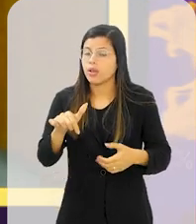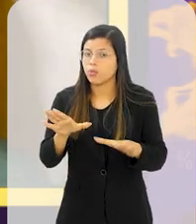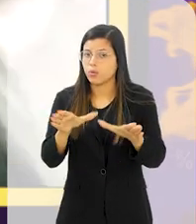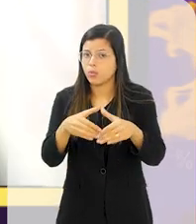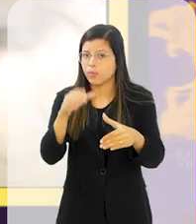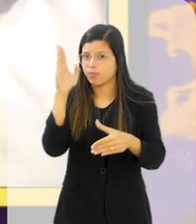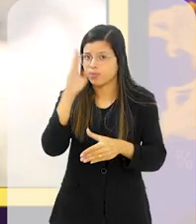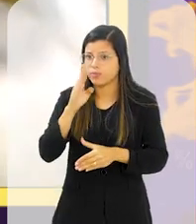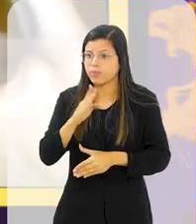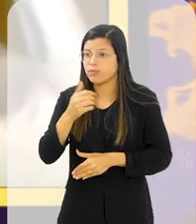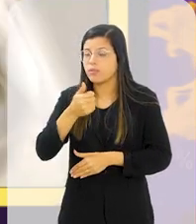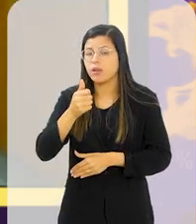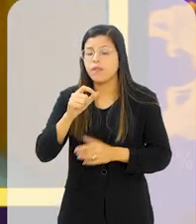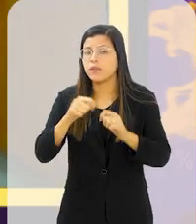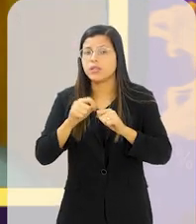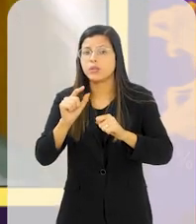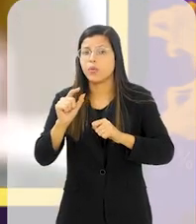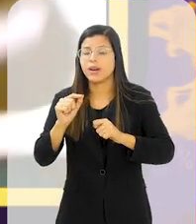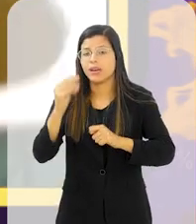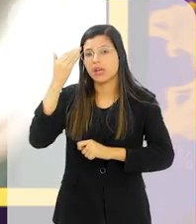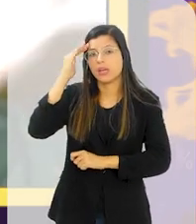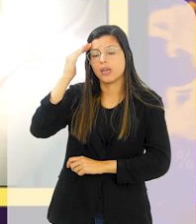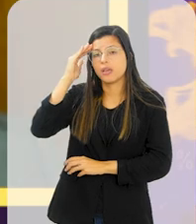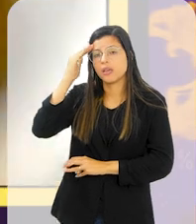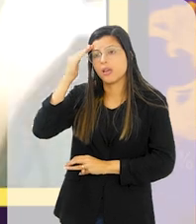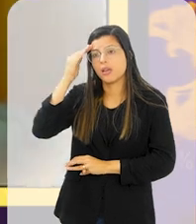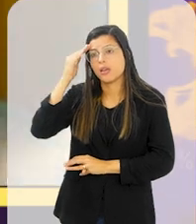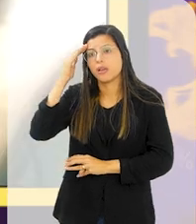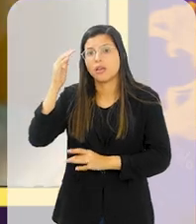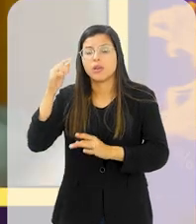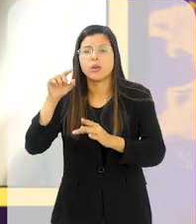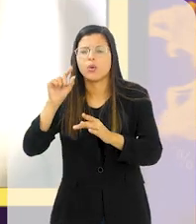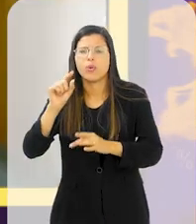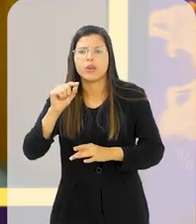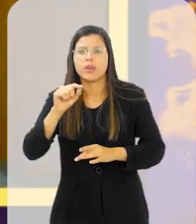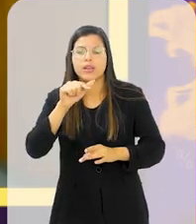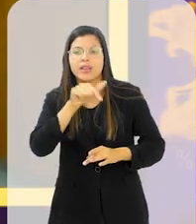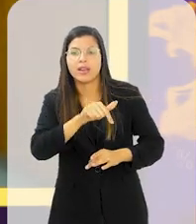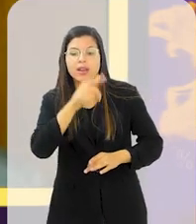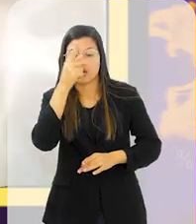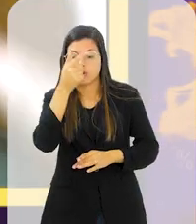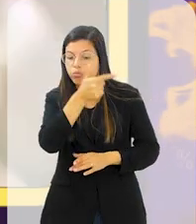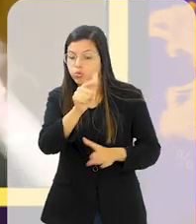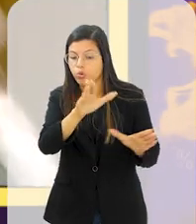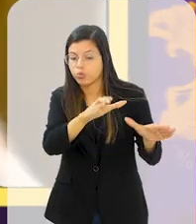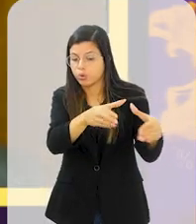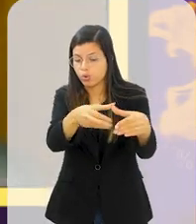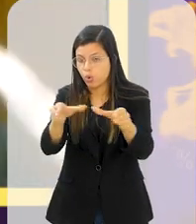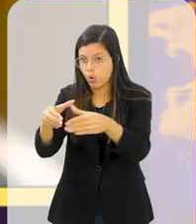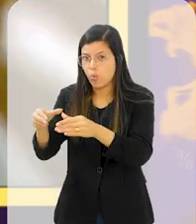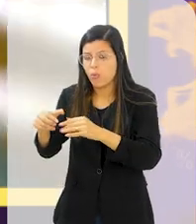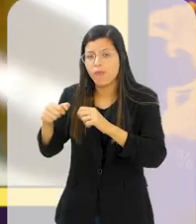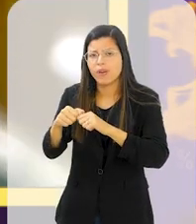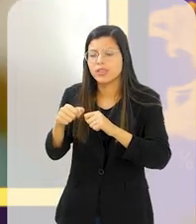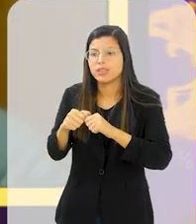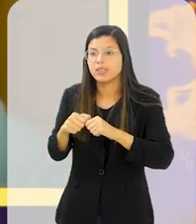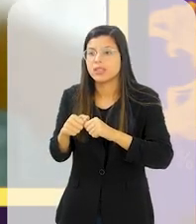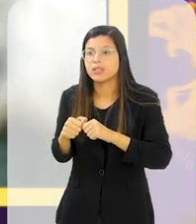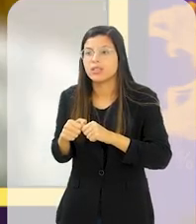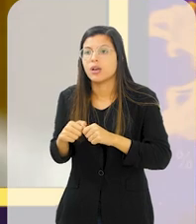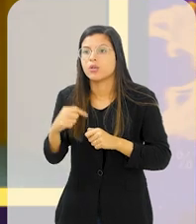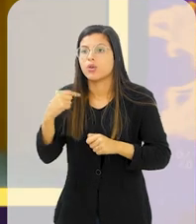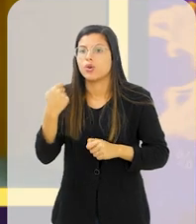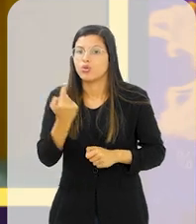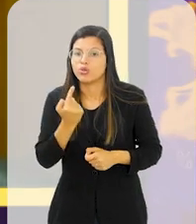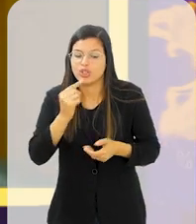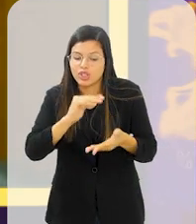brasileira, a primeira coisa que nós temos que fazer é entender o que os nossos adversários estão fazendo. A partir do momento que nós nos